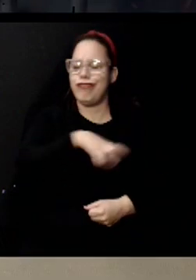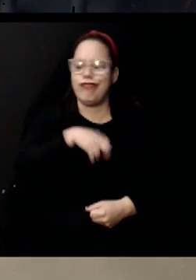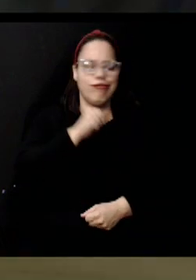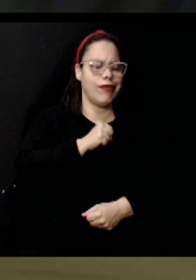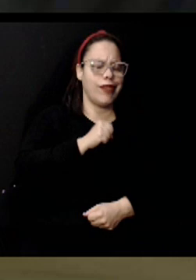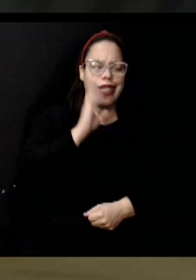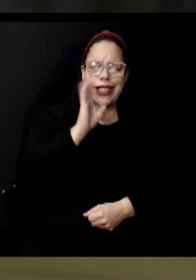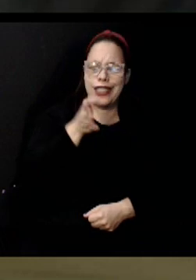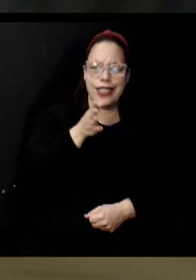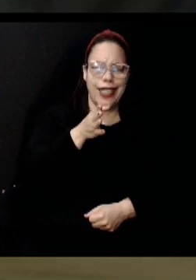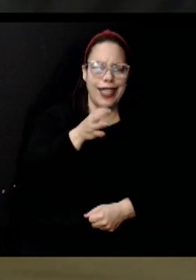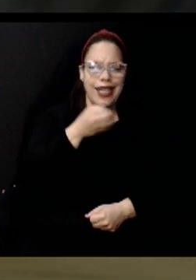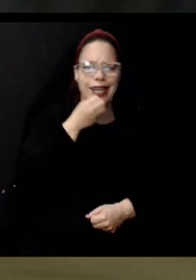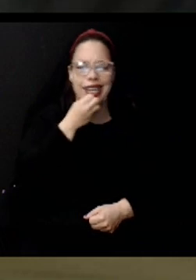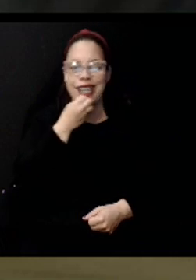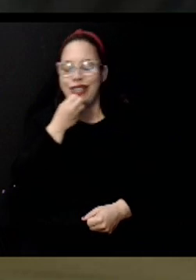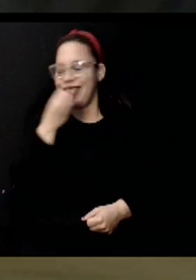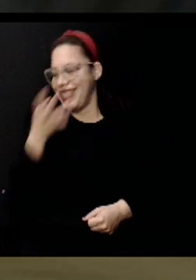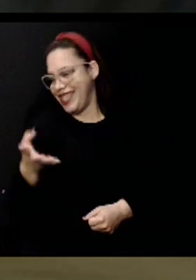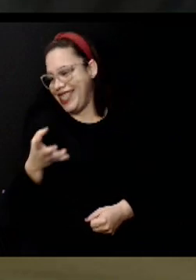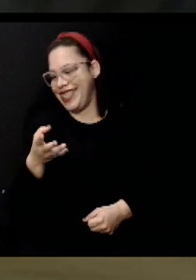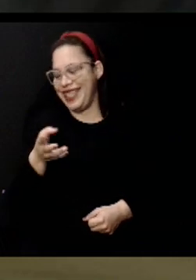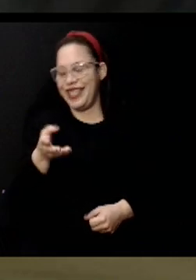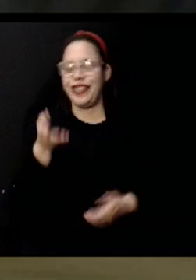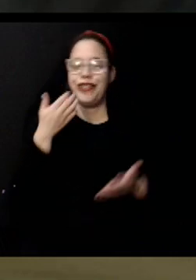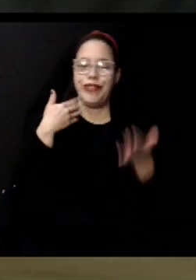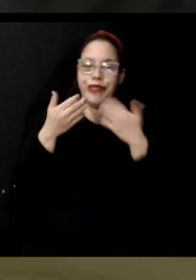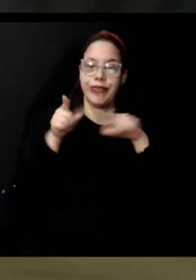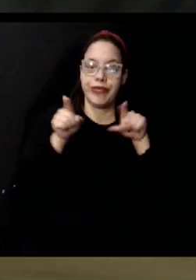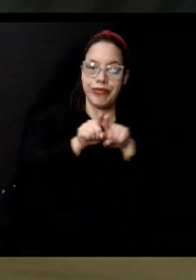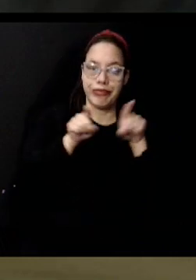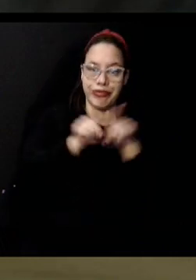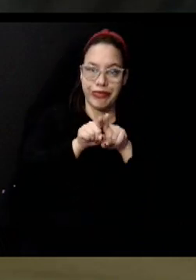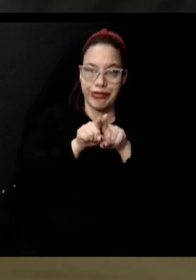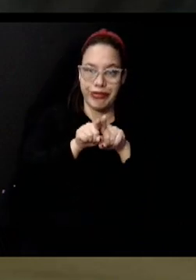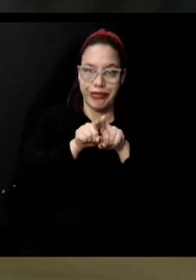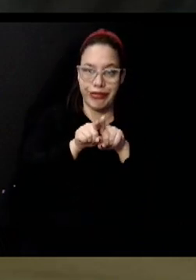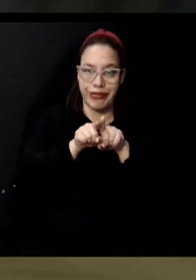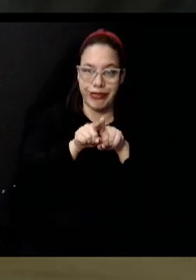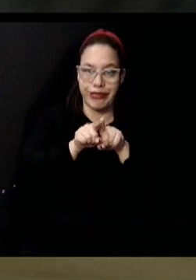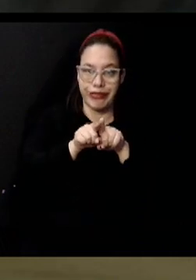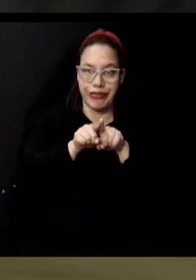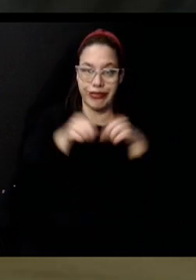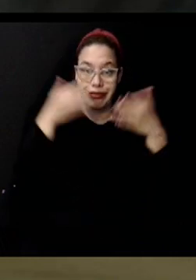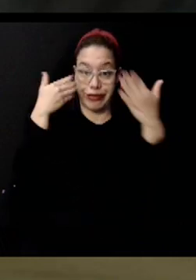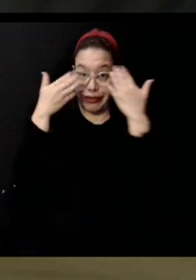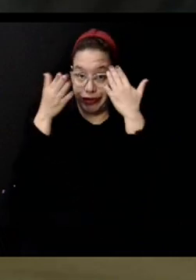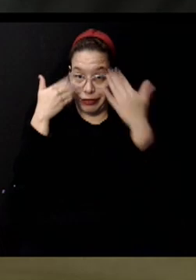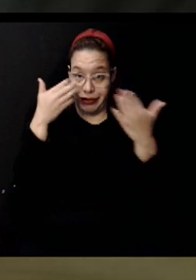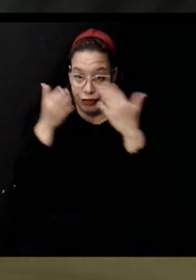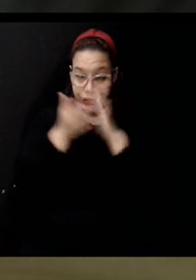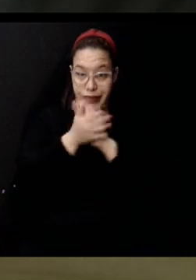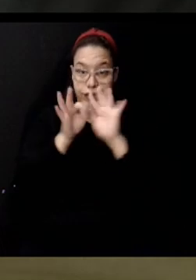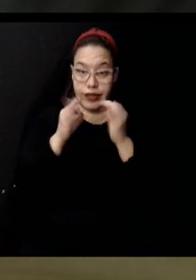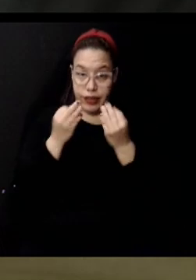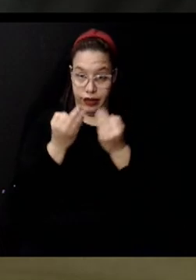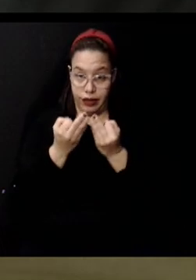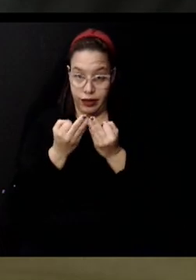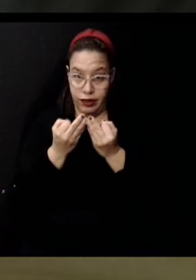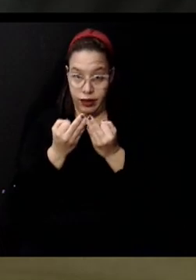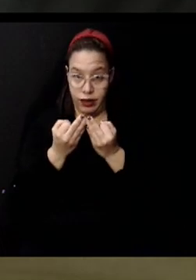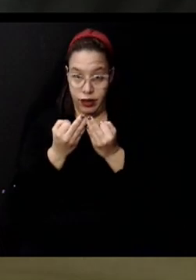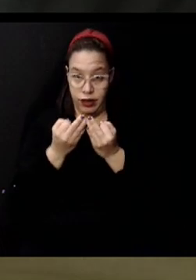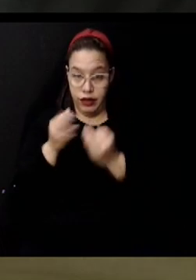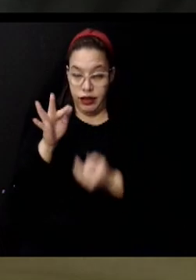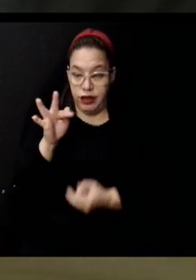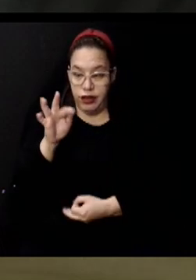Muito bem! E a gente fala também com a nossa psicóloga e terapeuta familiar, a Fernanda